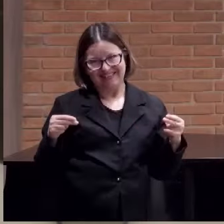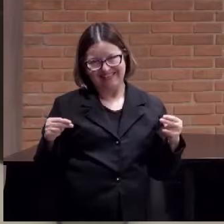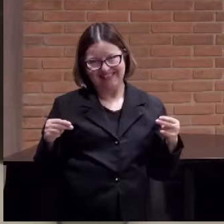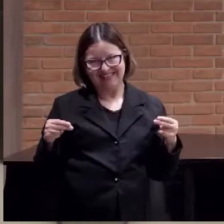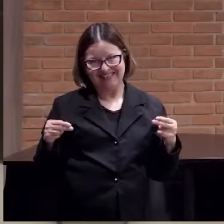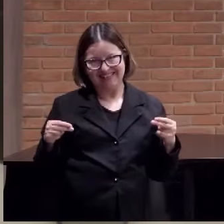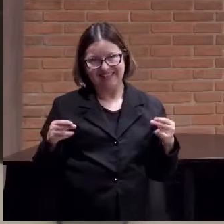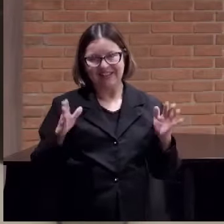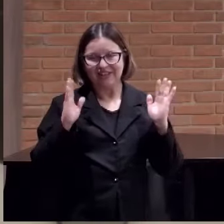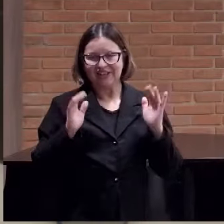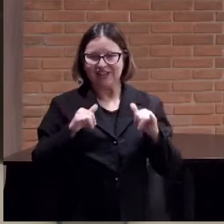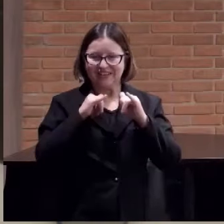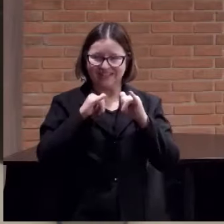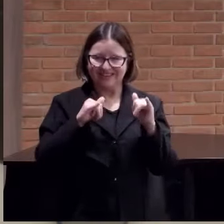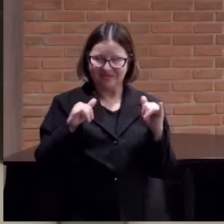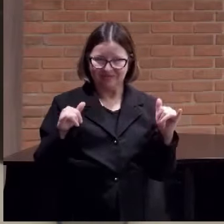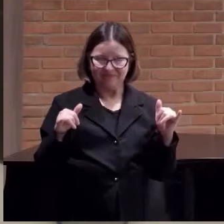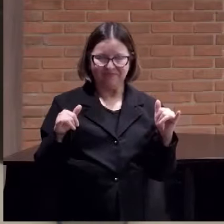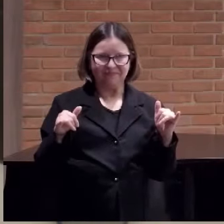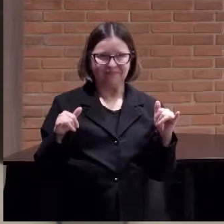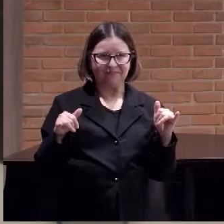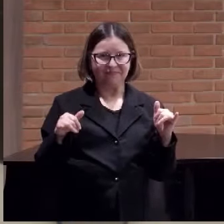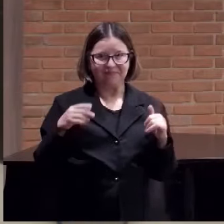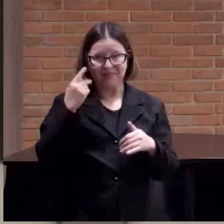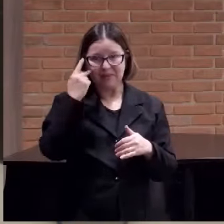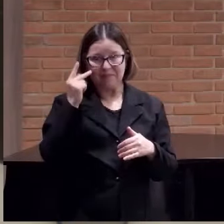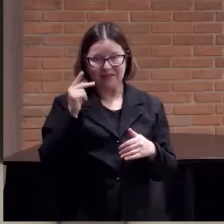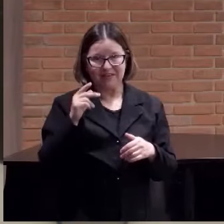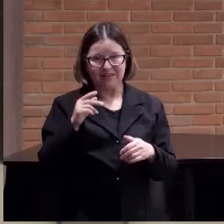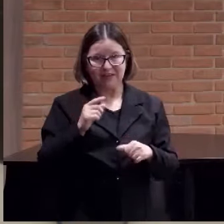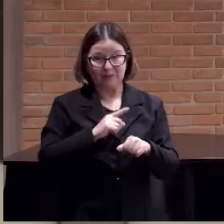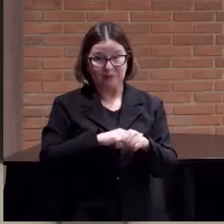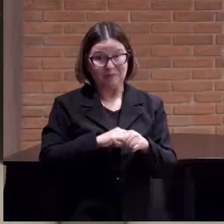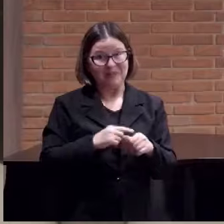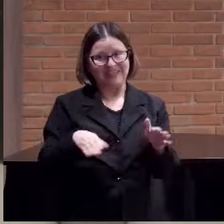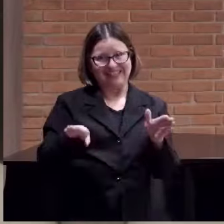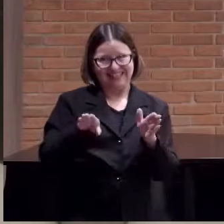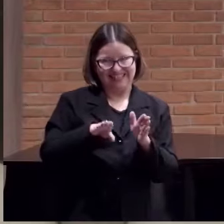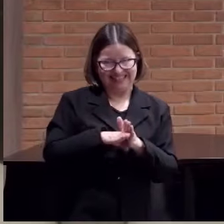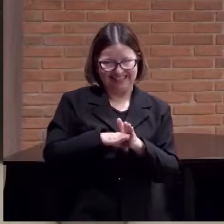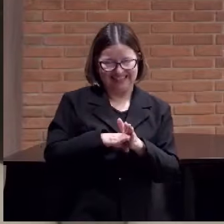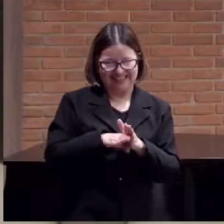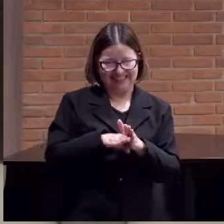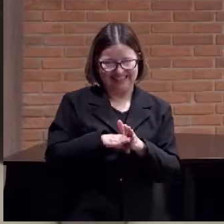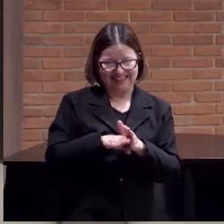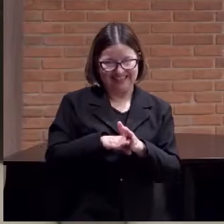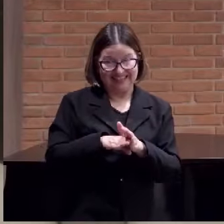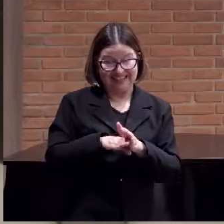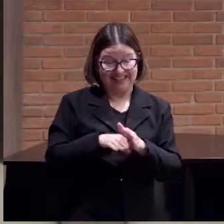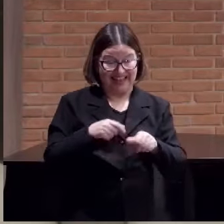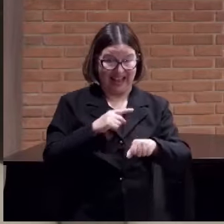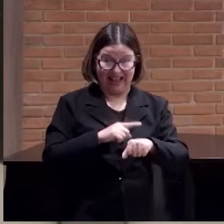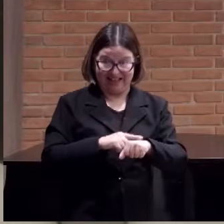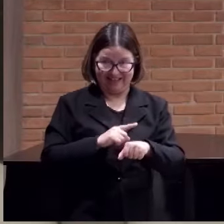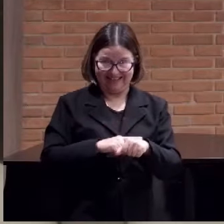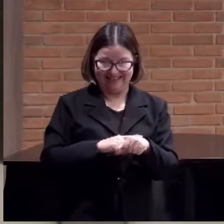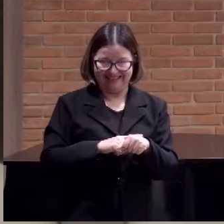eu vos tenho dito, para que quando chegar essa hora